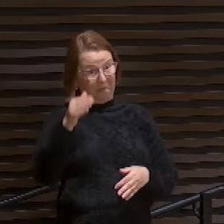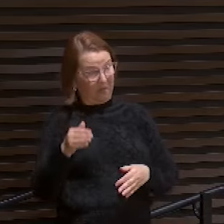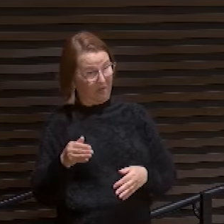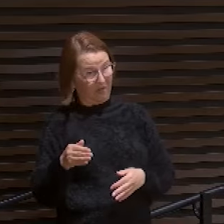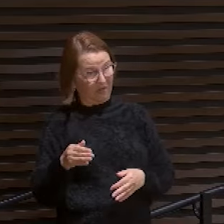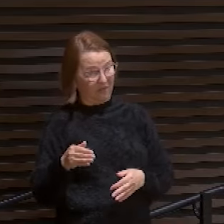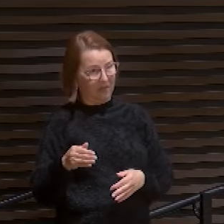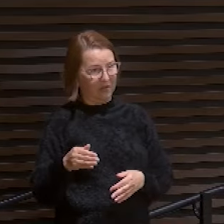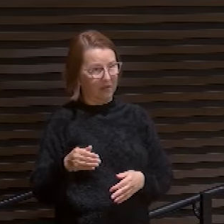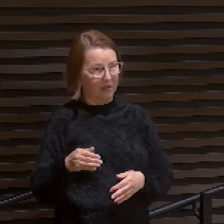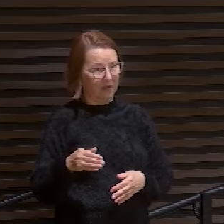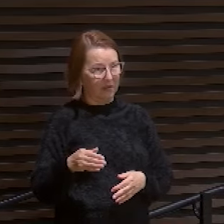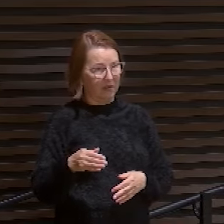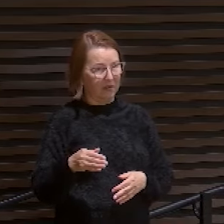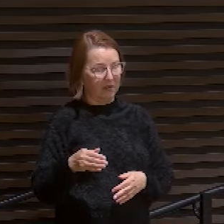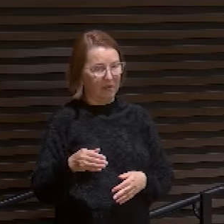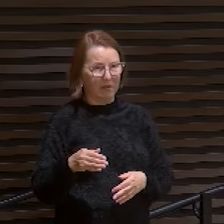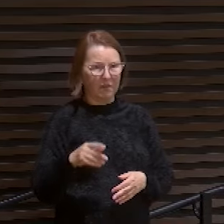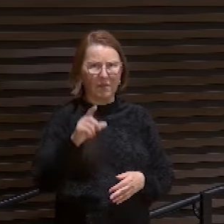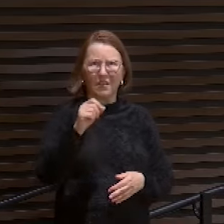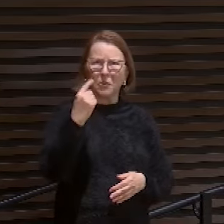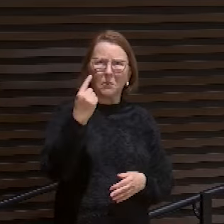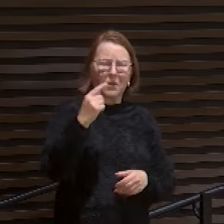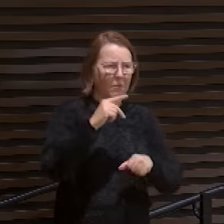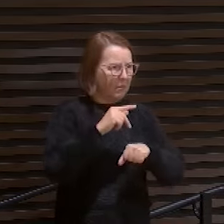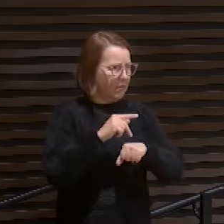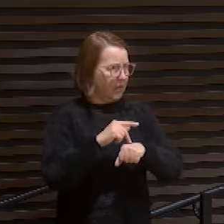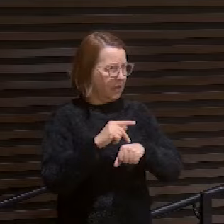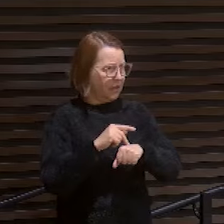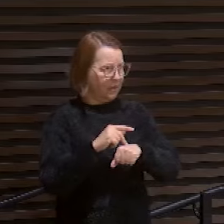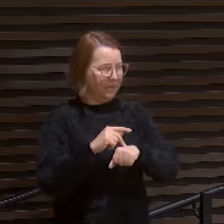e descobrir uma pedra, porque só tem pedra.